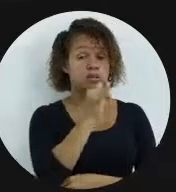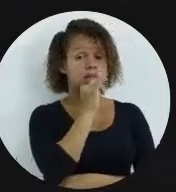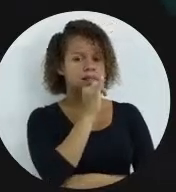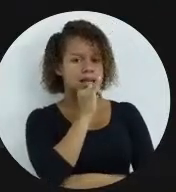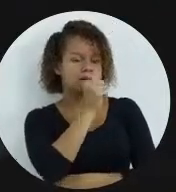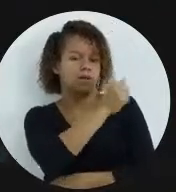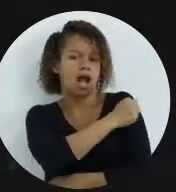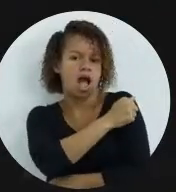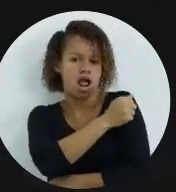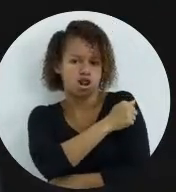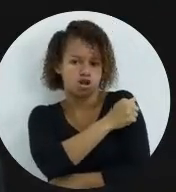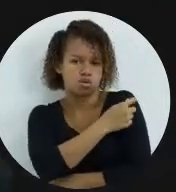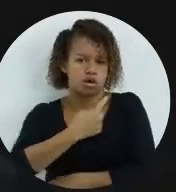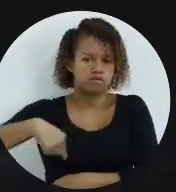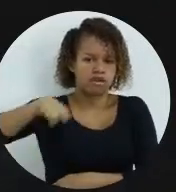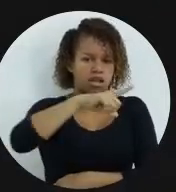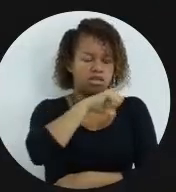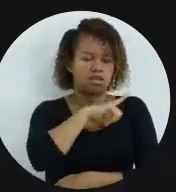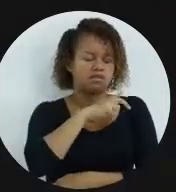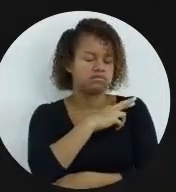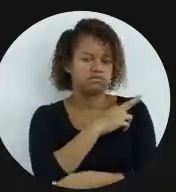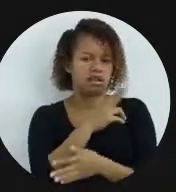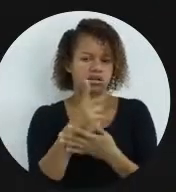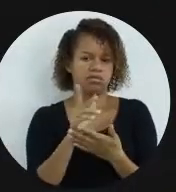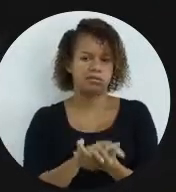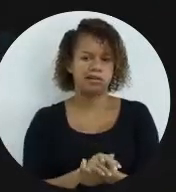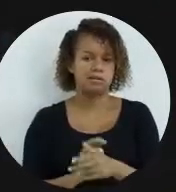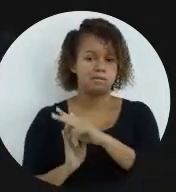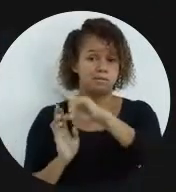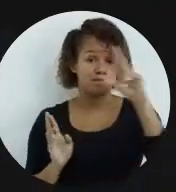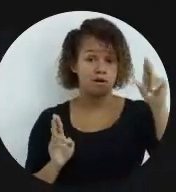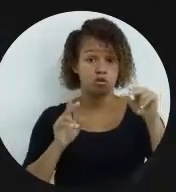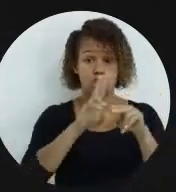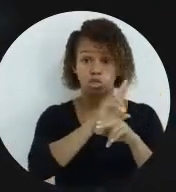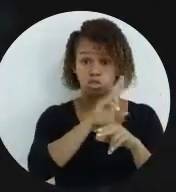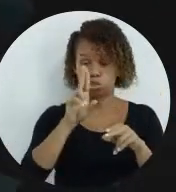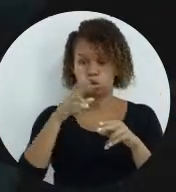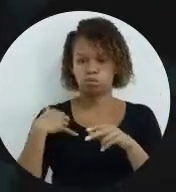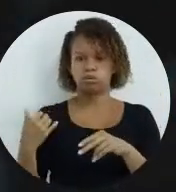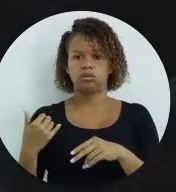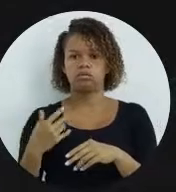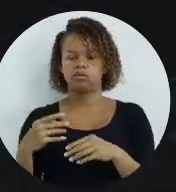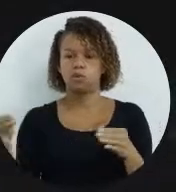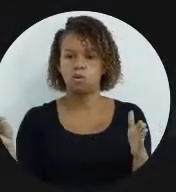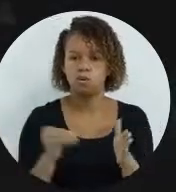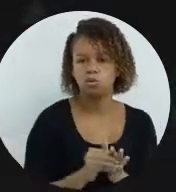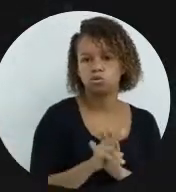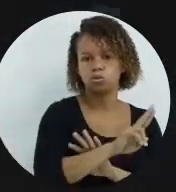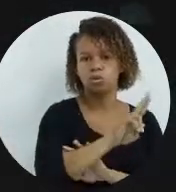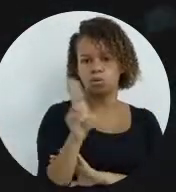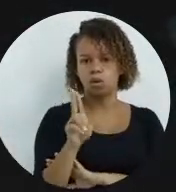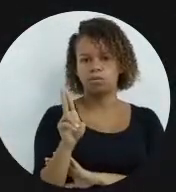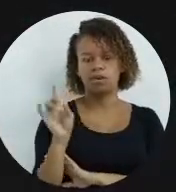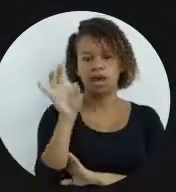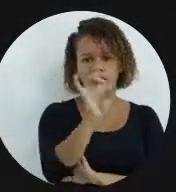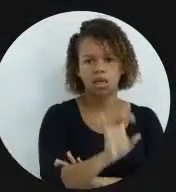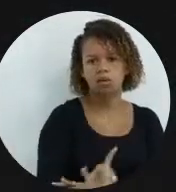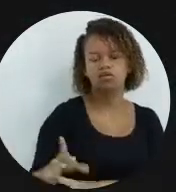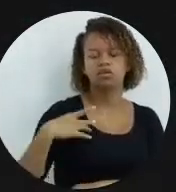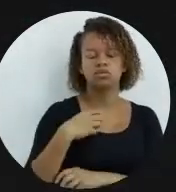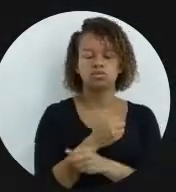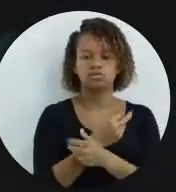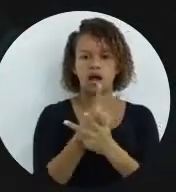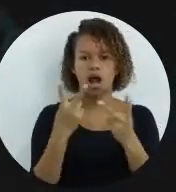exemplo, aluno, ele vai ter as seguintes propriedades: primeiro nome, último nome, idade e matriculado. E cada uma delas vai ter os